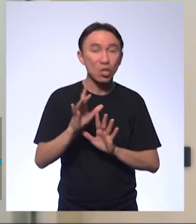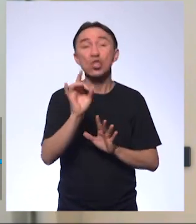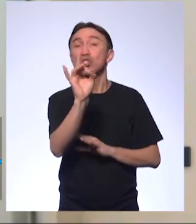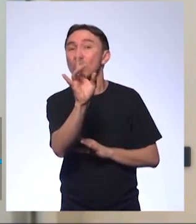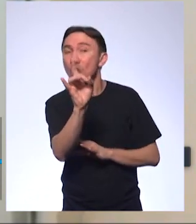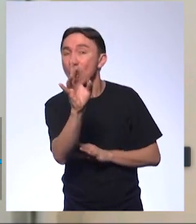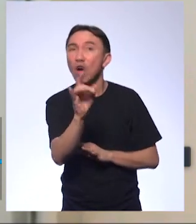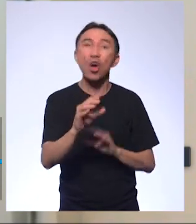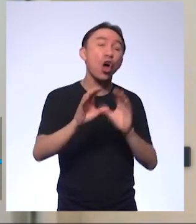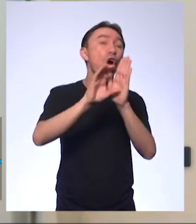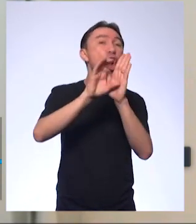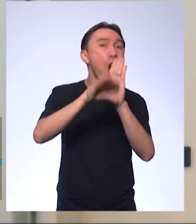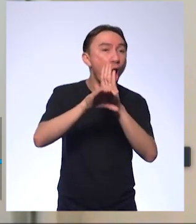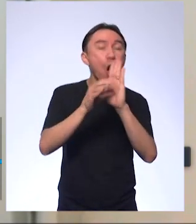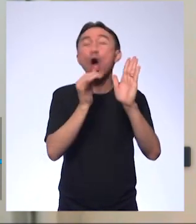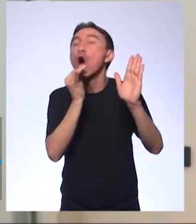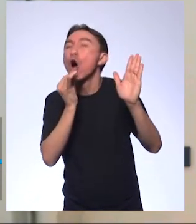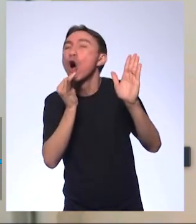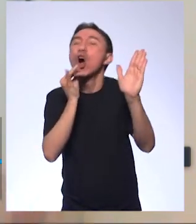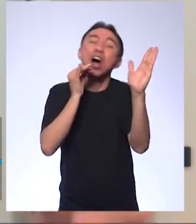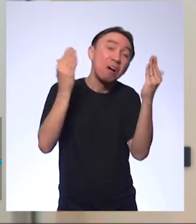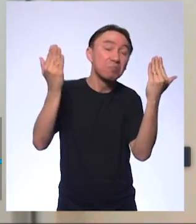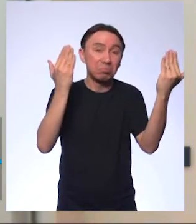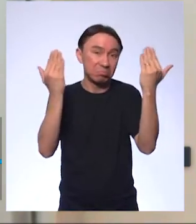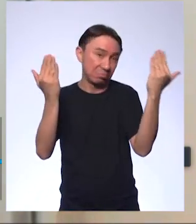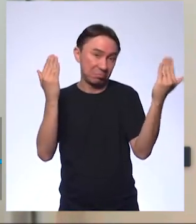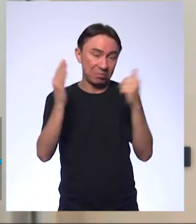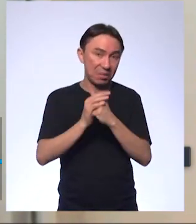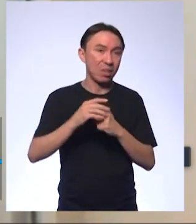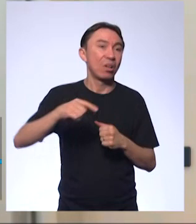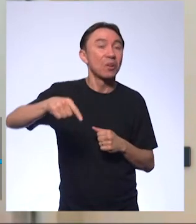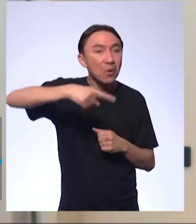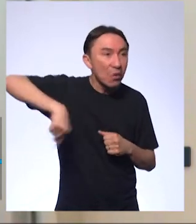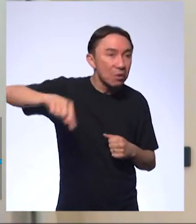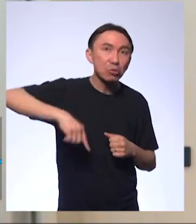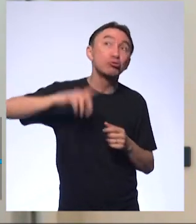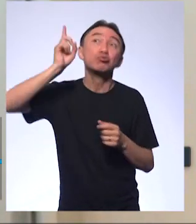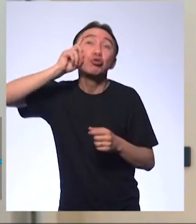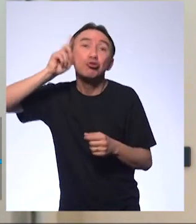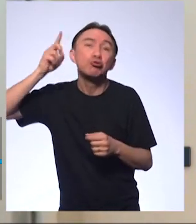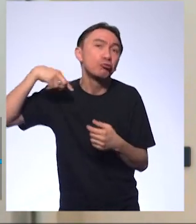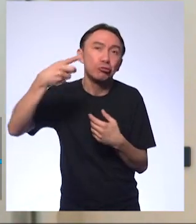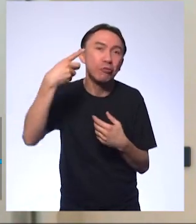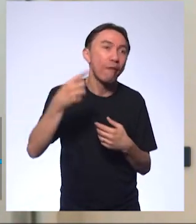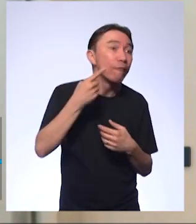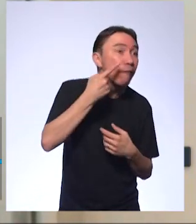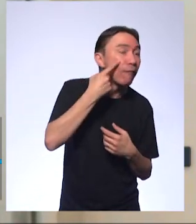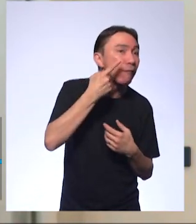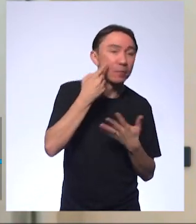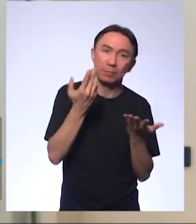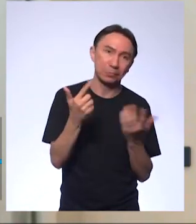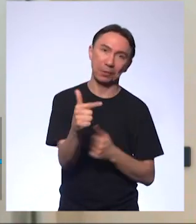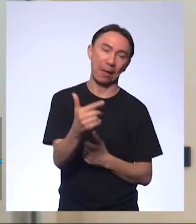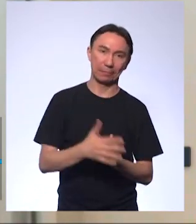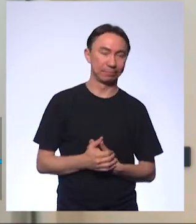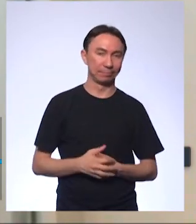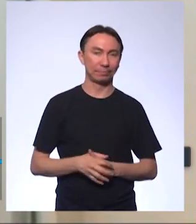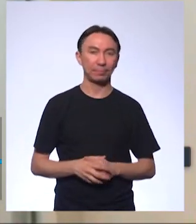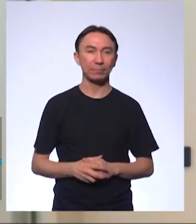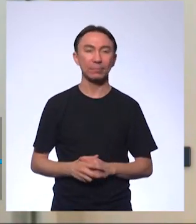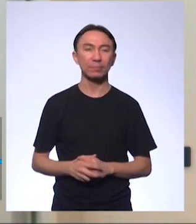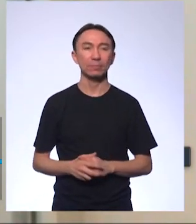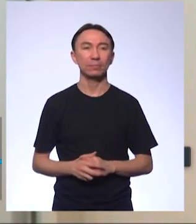Então, aquela esferazinha, né, docinho, e os elétrons em volta seriam o granulado, ou no panetone as